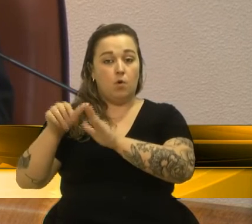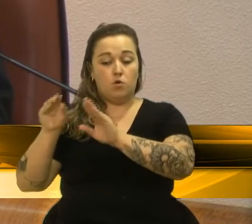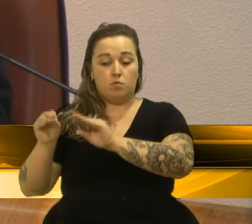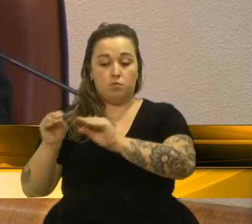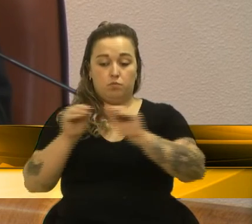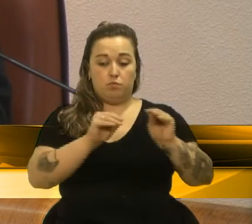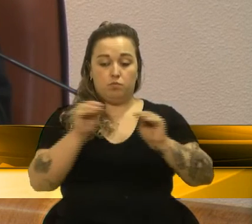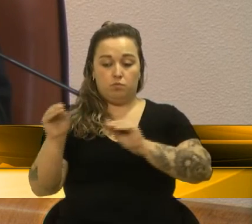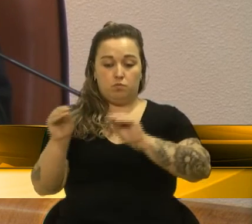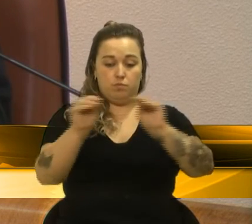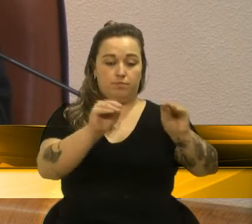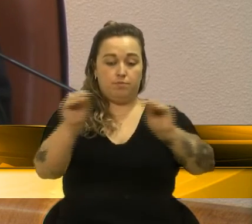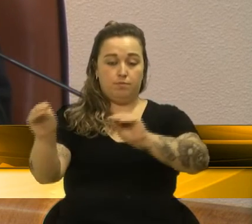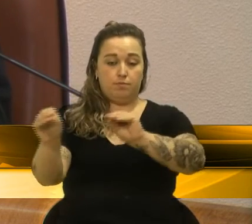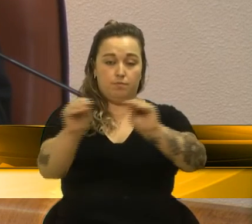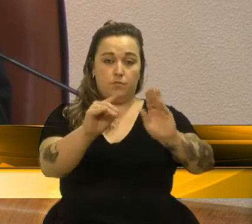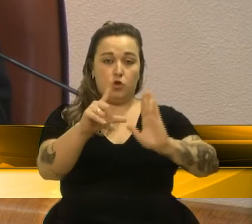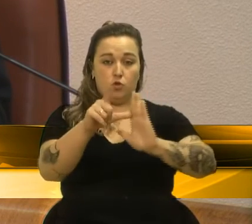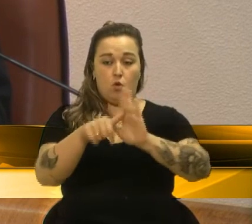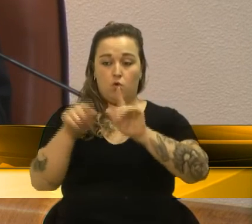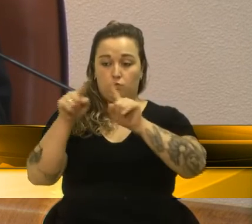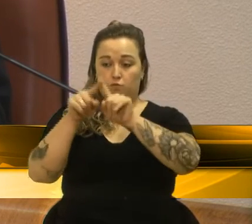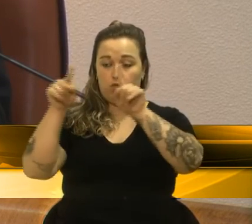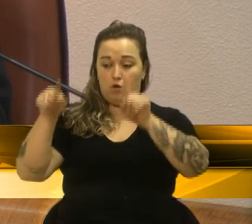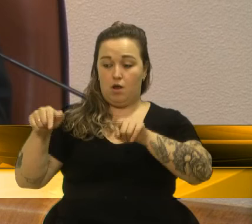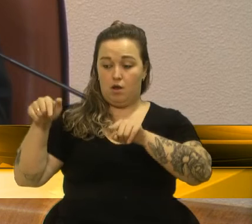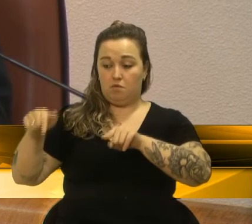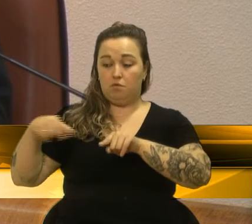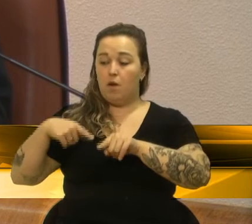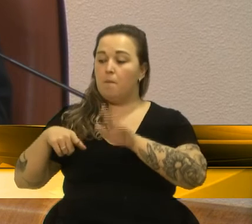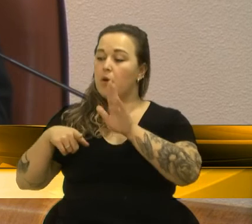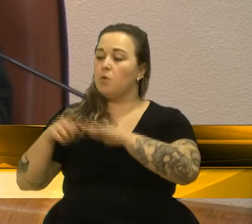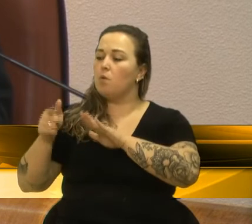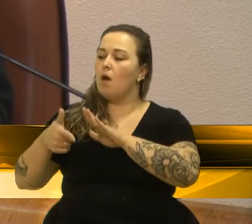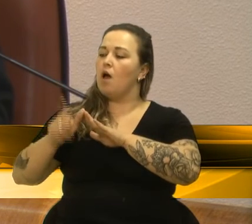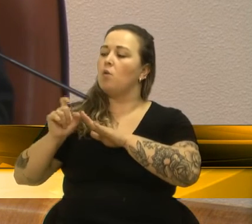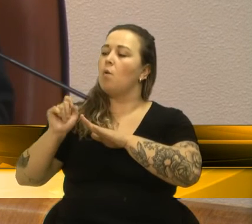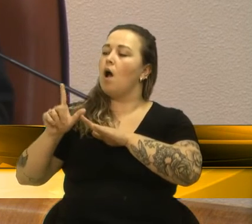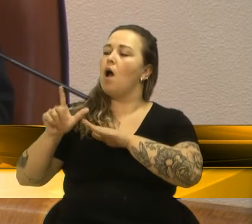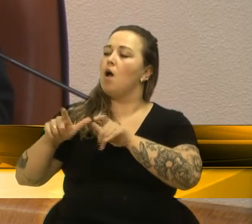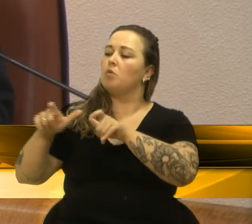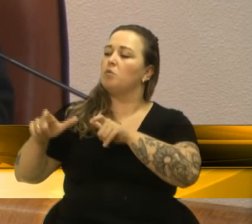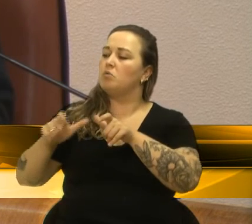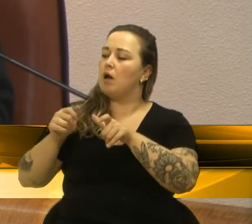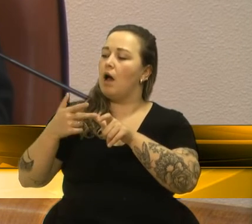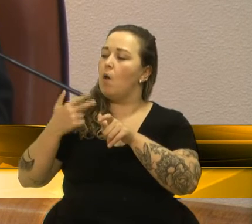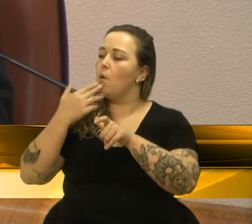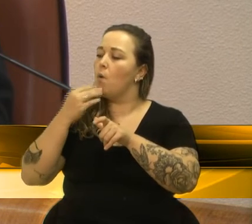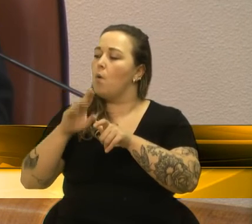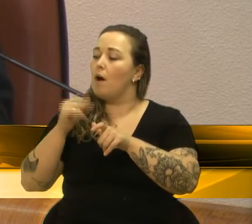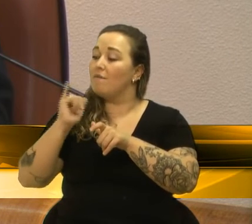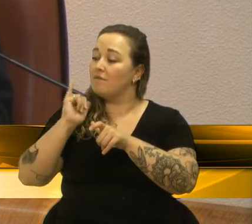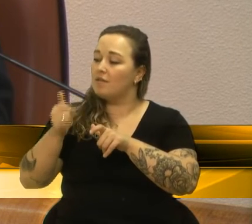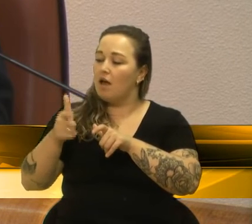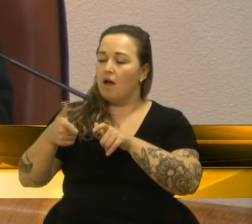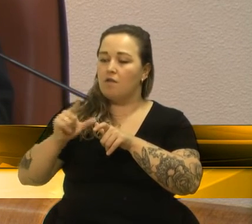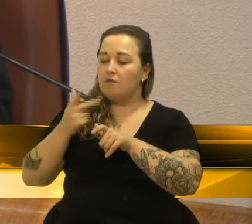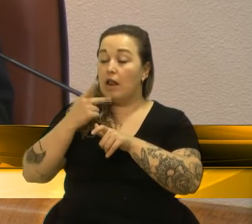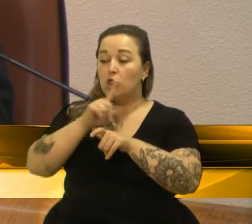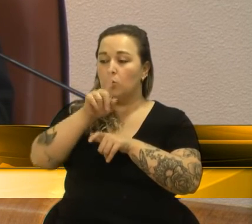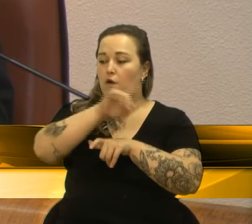os servidores do local para outras unidades, sem consultá-los e sob advertência de que não retornariam mais ao